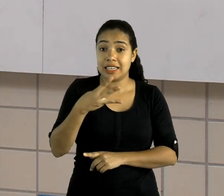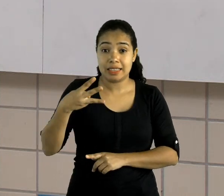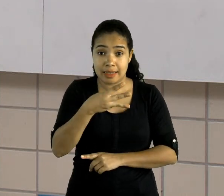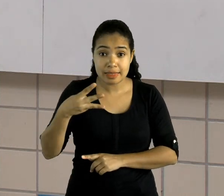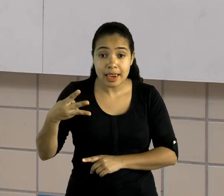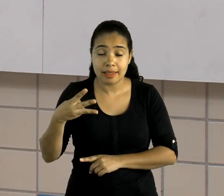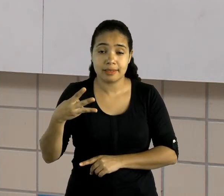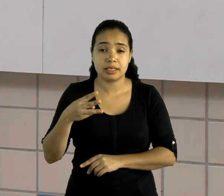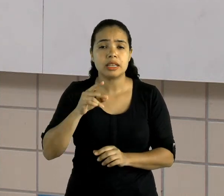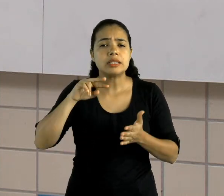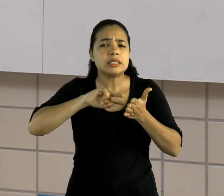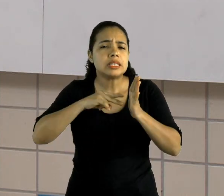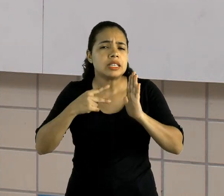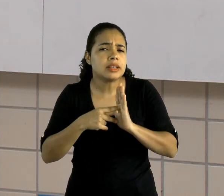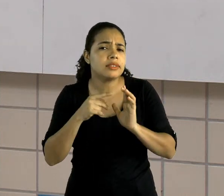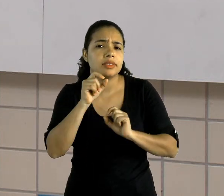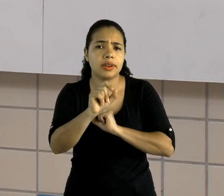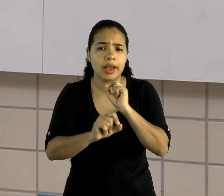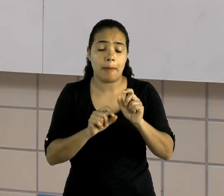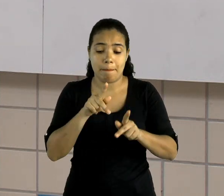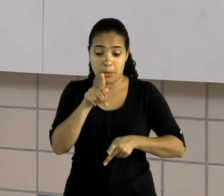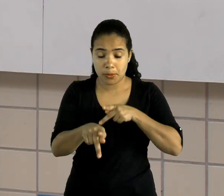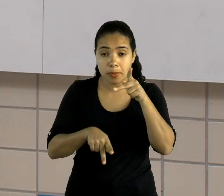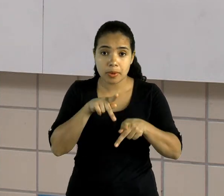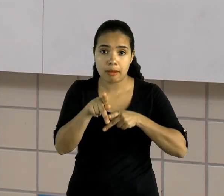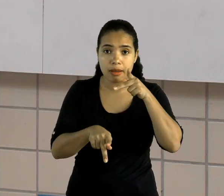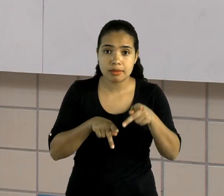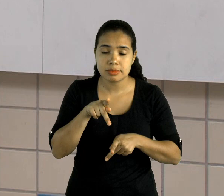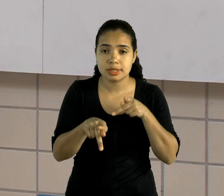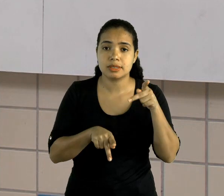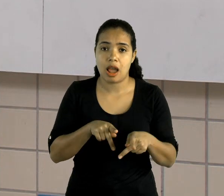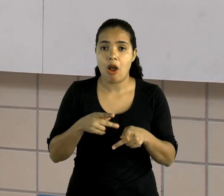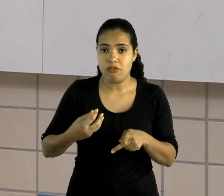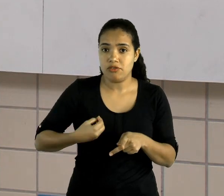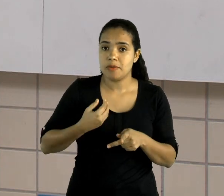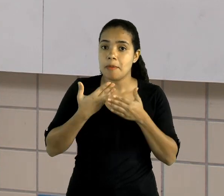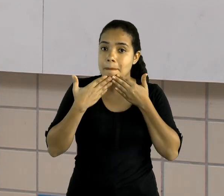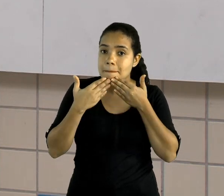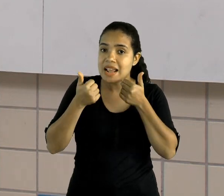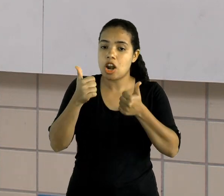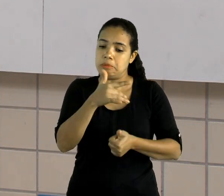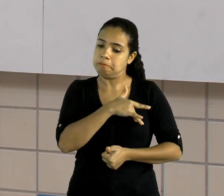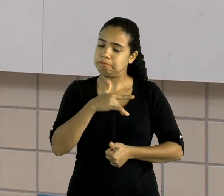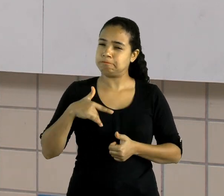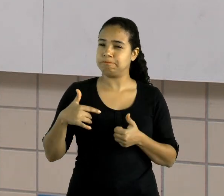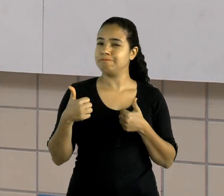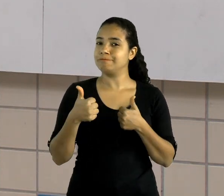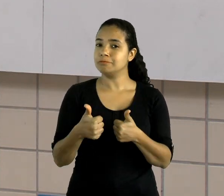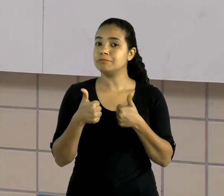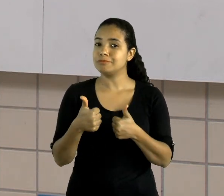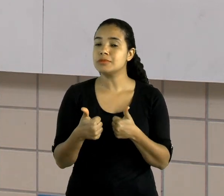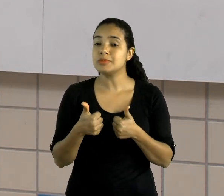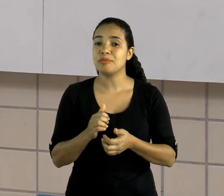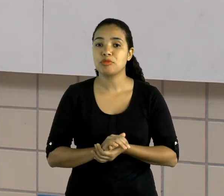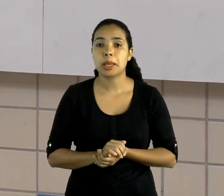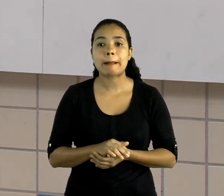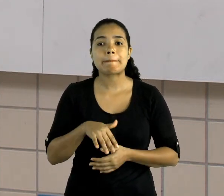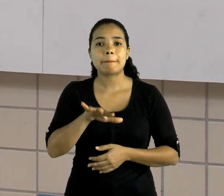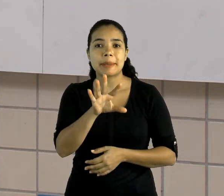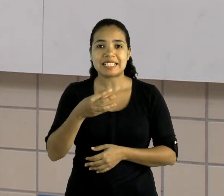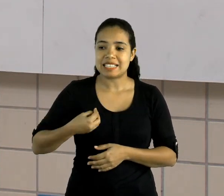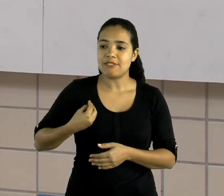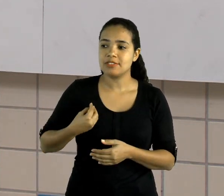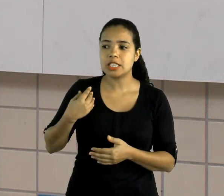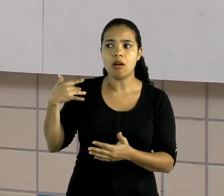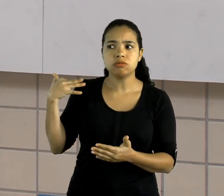isso? Significa que a minha população ela está vivendo melhor. Exatamente voltando para a expectativa de vida, eu